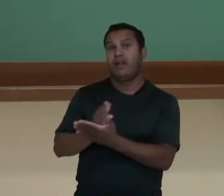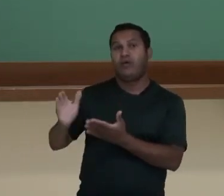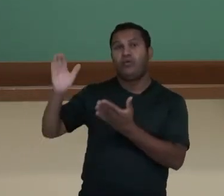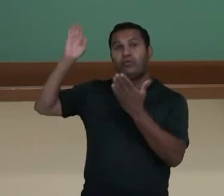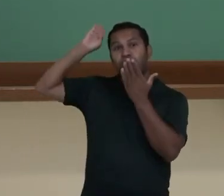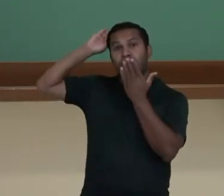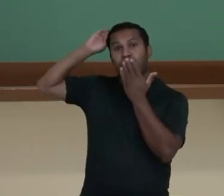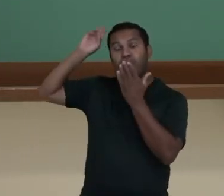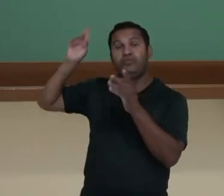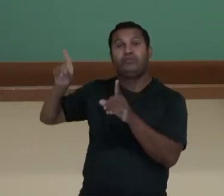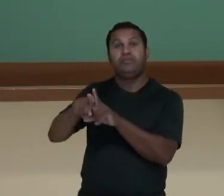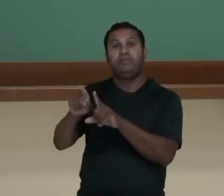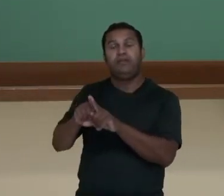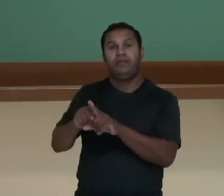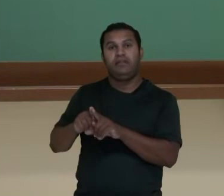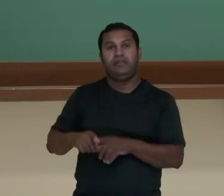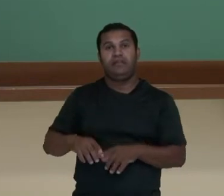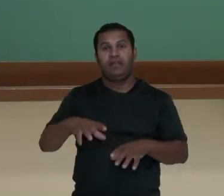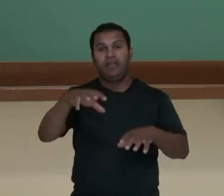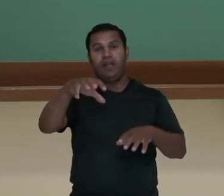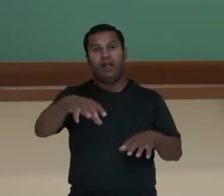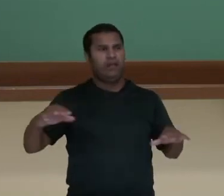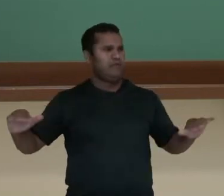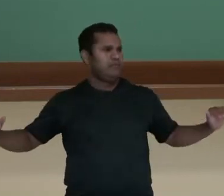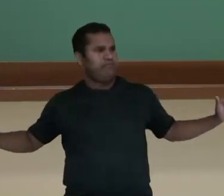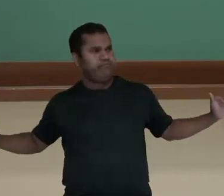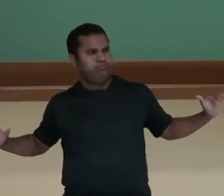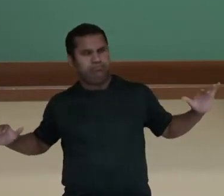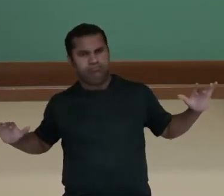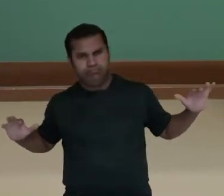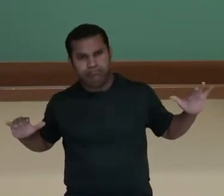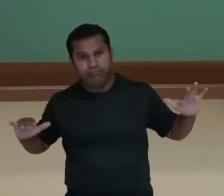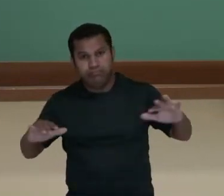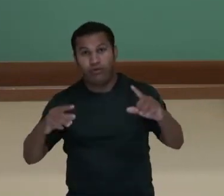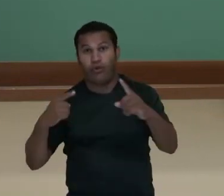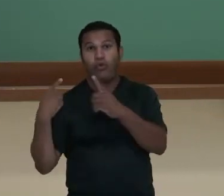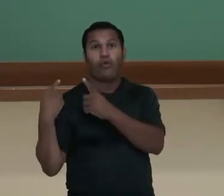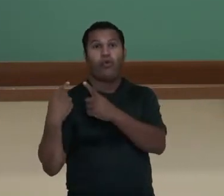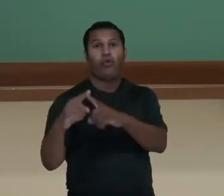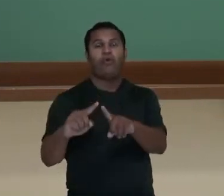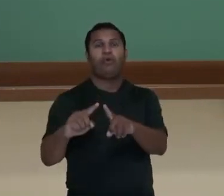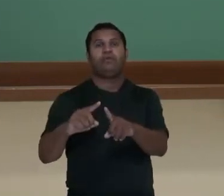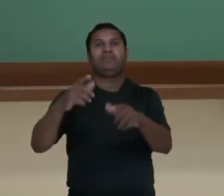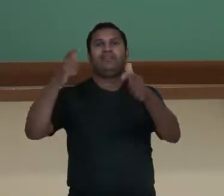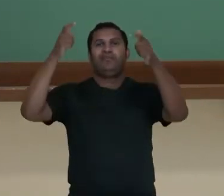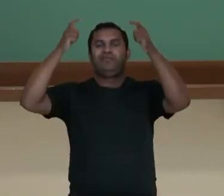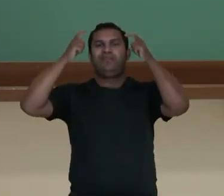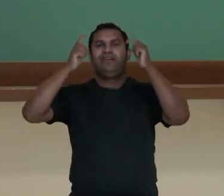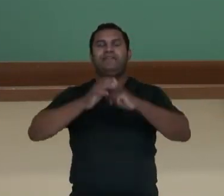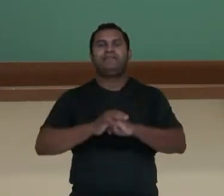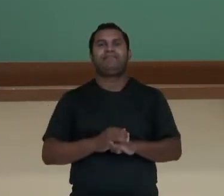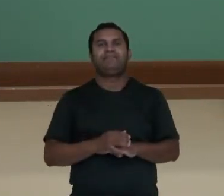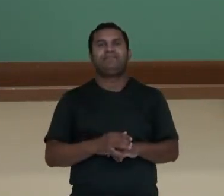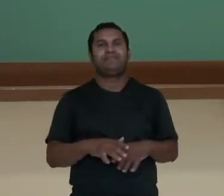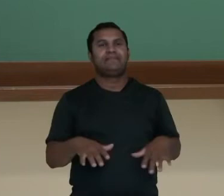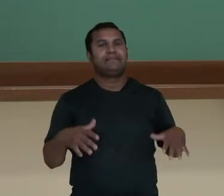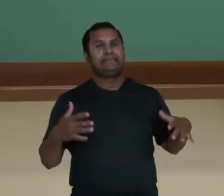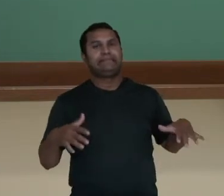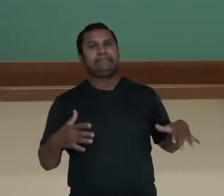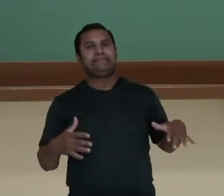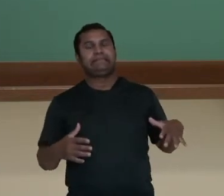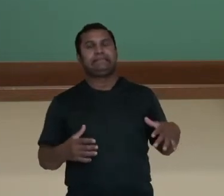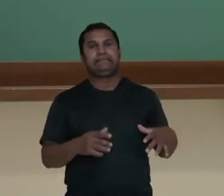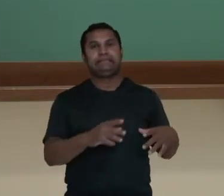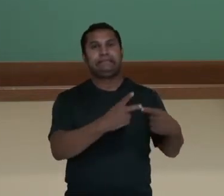Azteca. Então, se aliam a esses povos para que esses povos também atuem, né, na conquista do Império